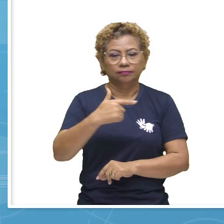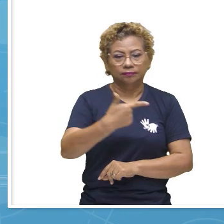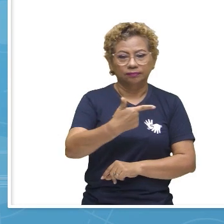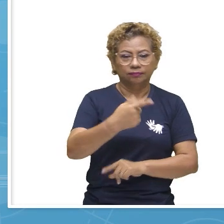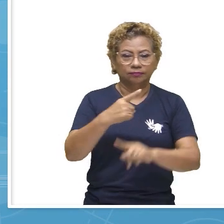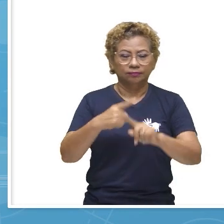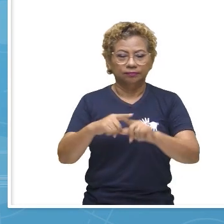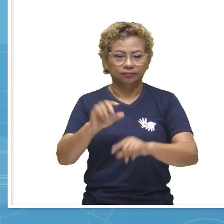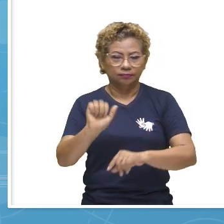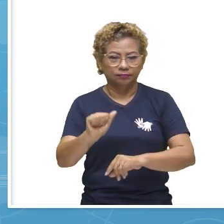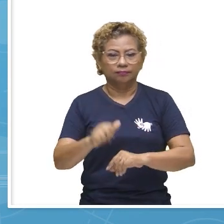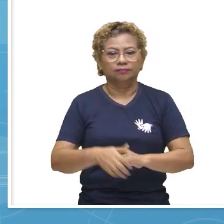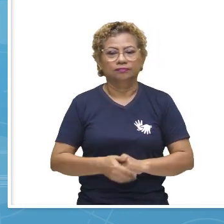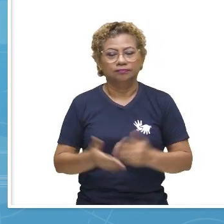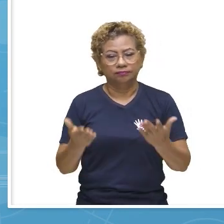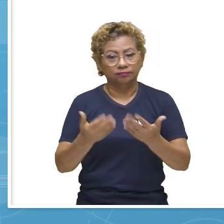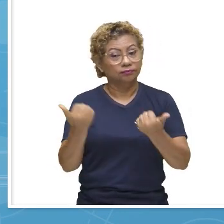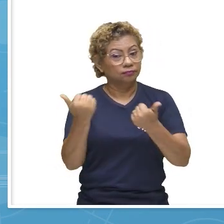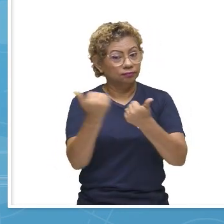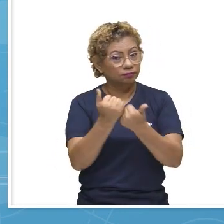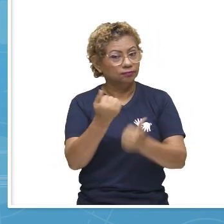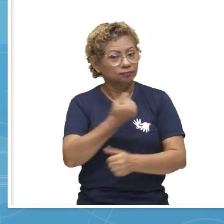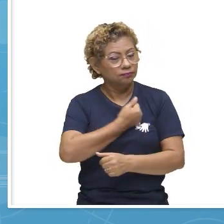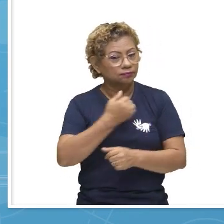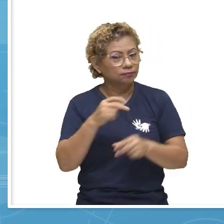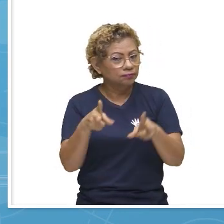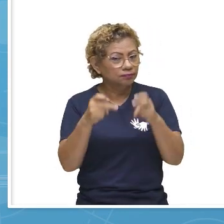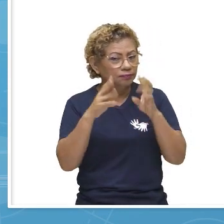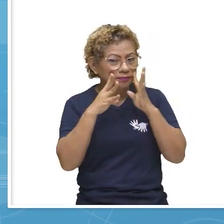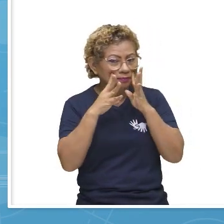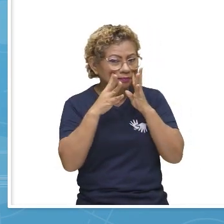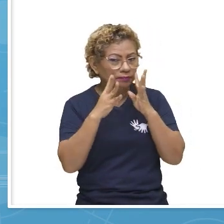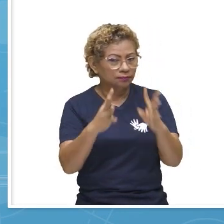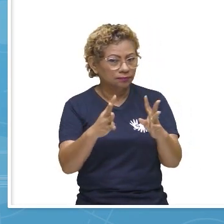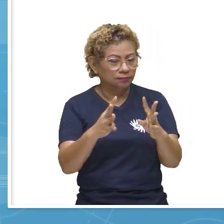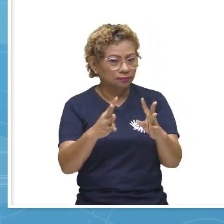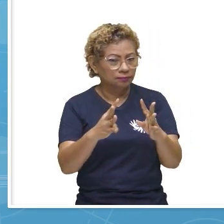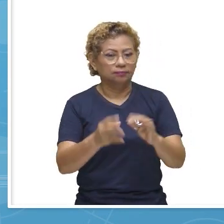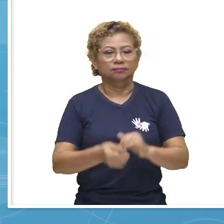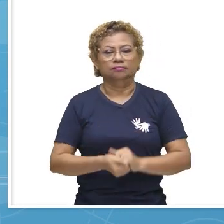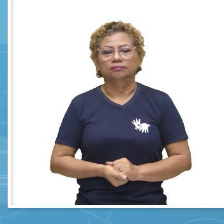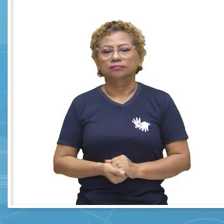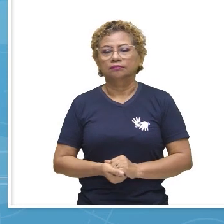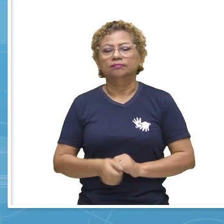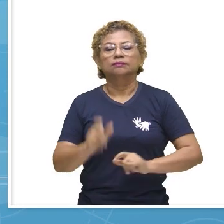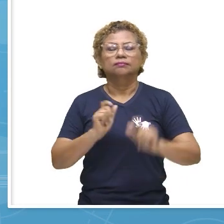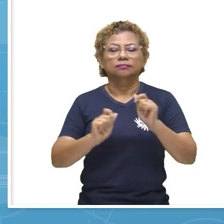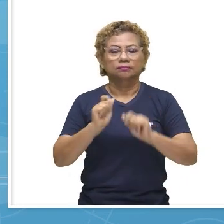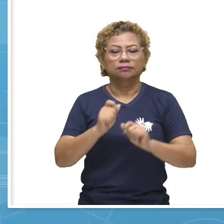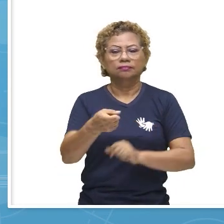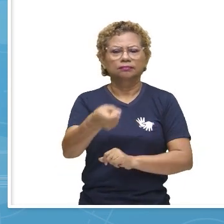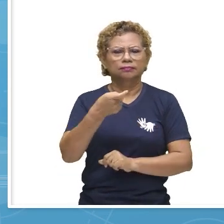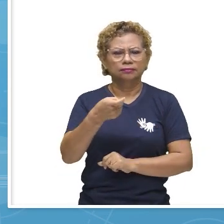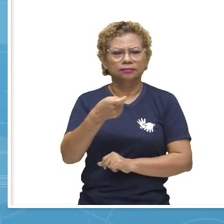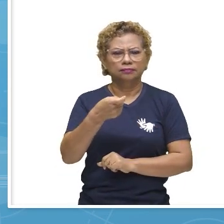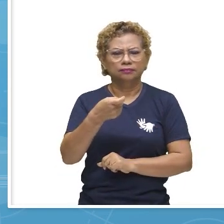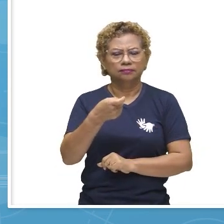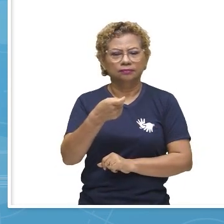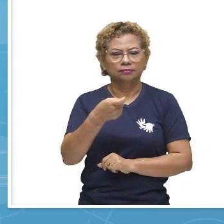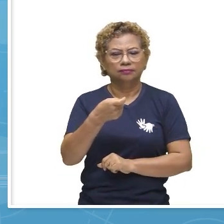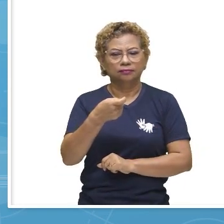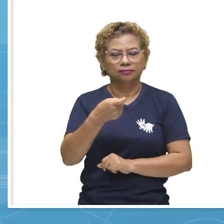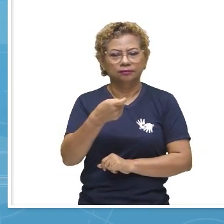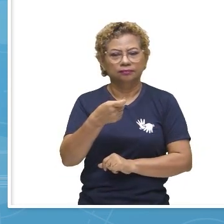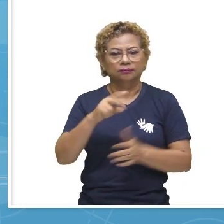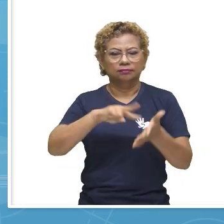A. Aí tá, né? Esse x aqui, quem é? Esse x é justamente os meus tempos, né?